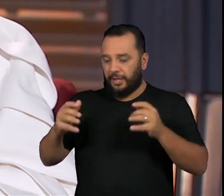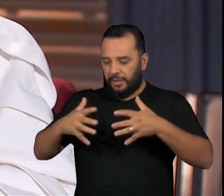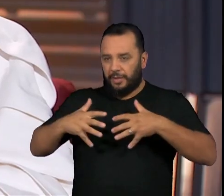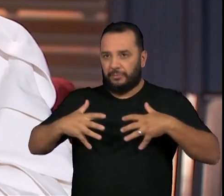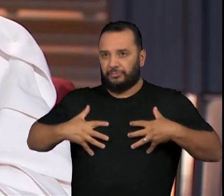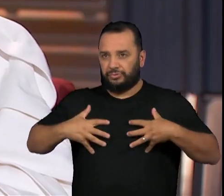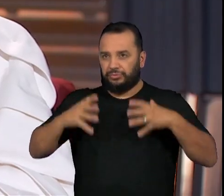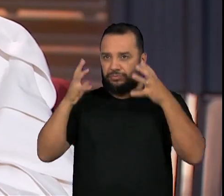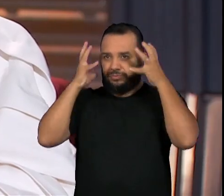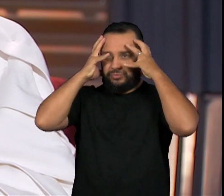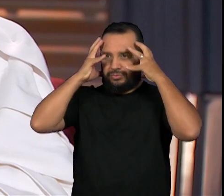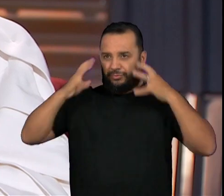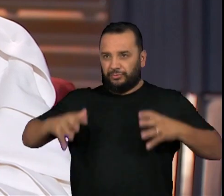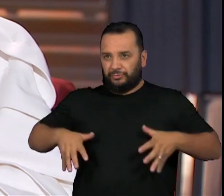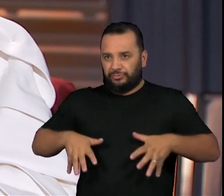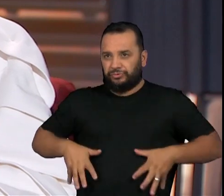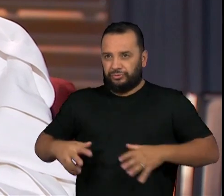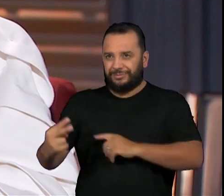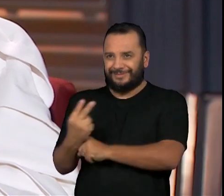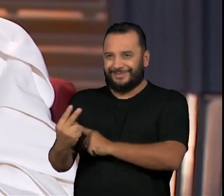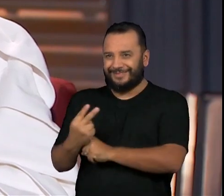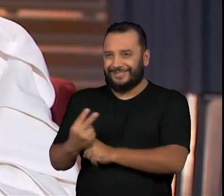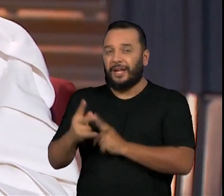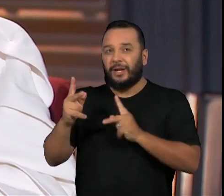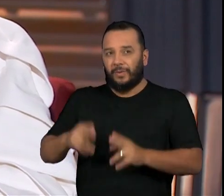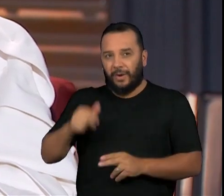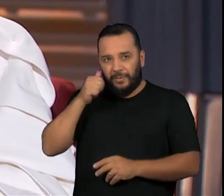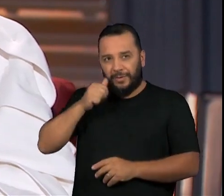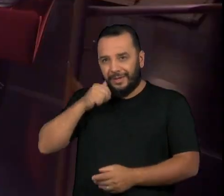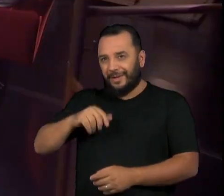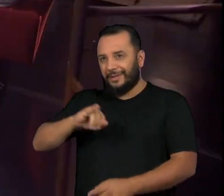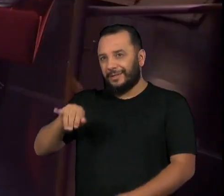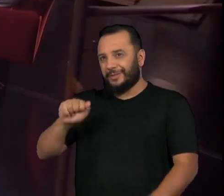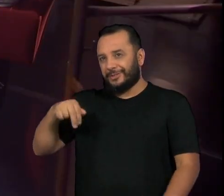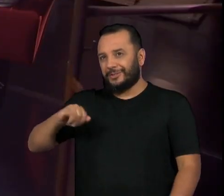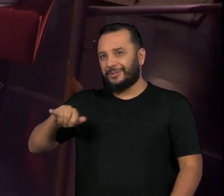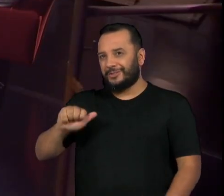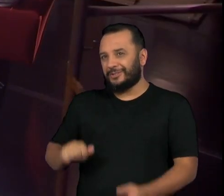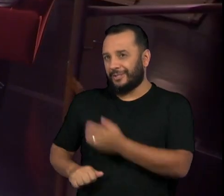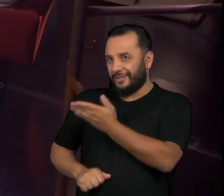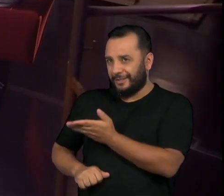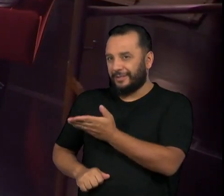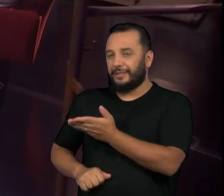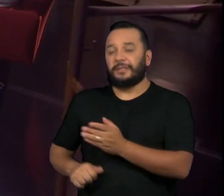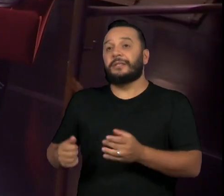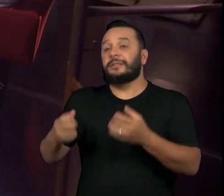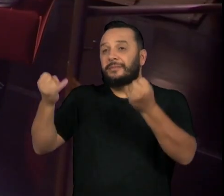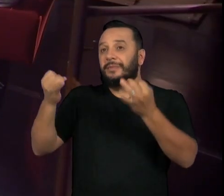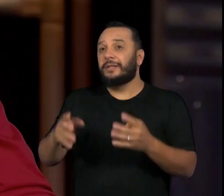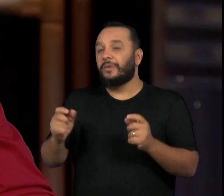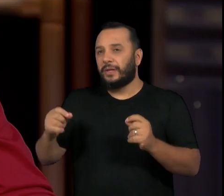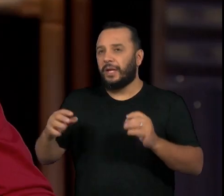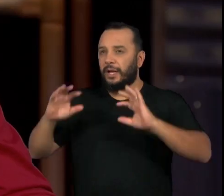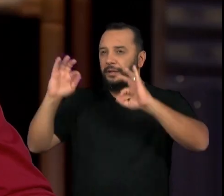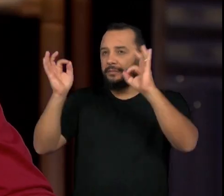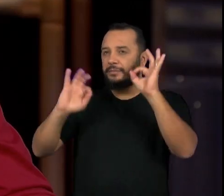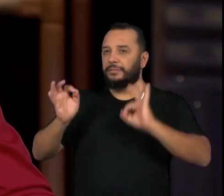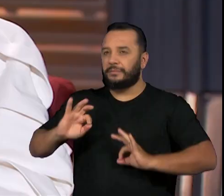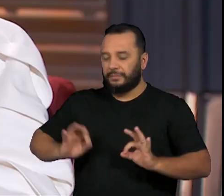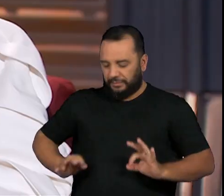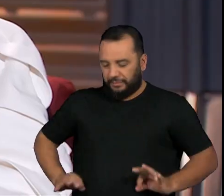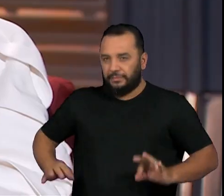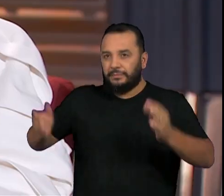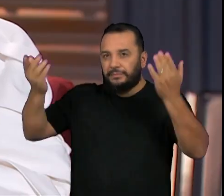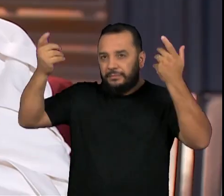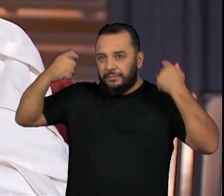tese Janja, mestra Janja, a primeira mulher mestra de capoeira no Brasil, que ela fala sobre vestimentar-se. Né? A